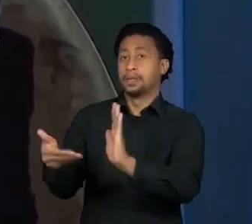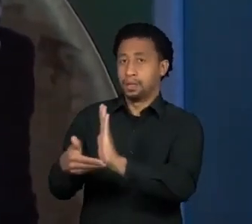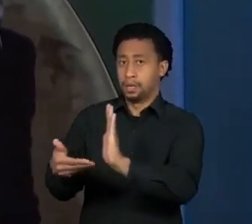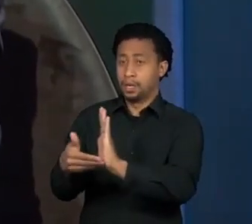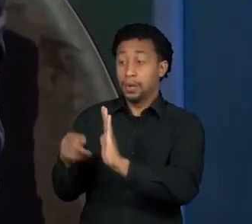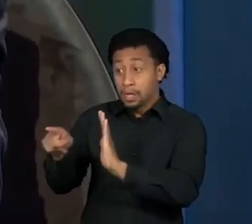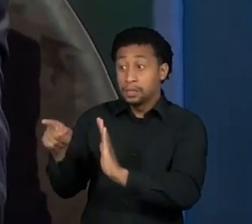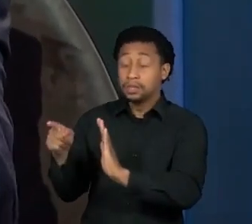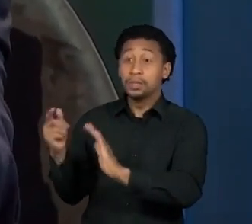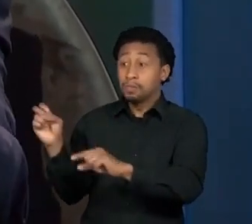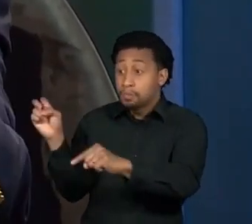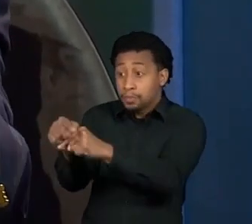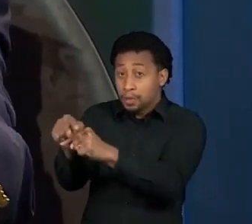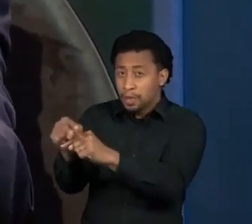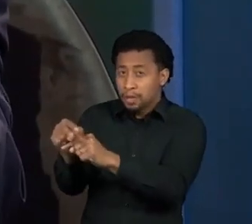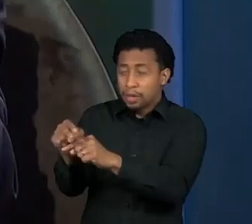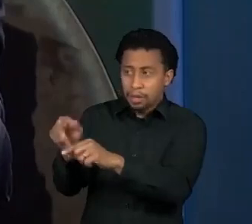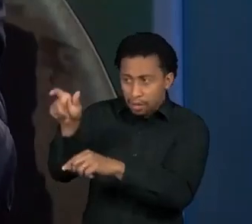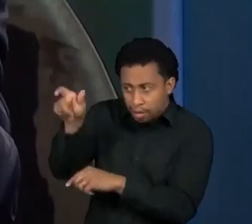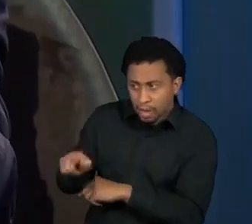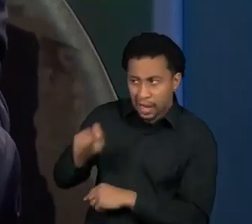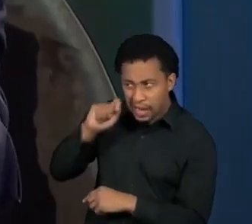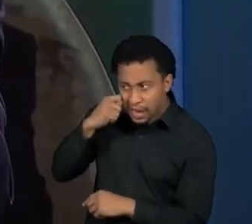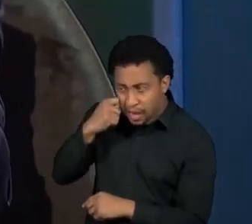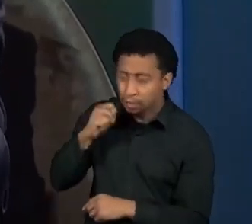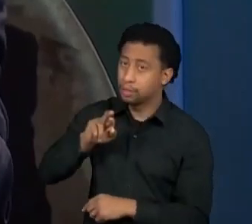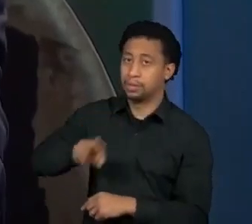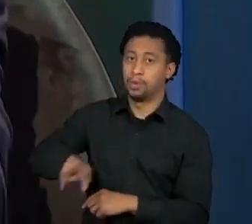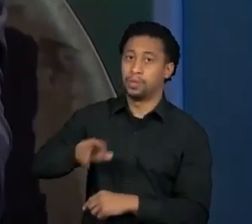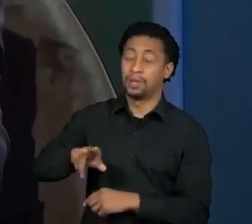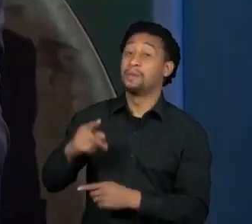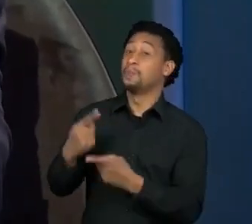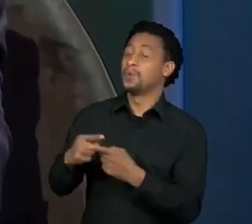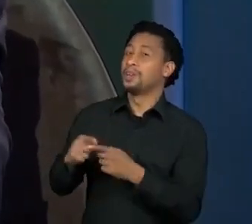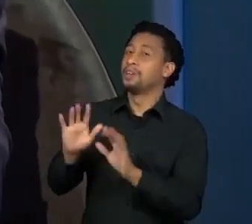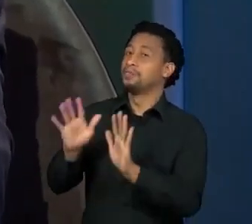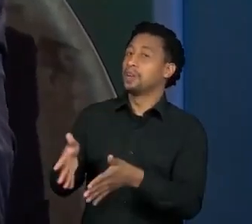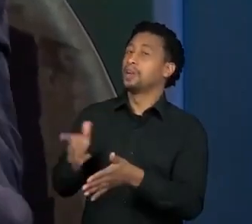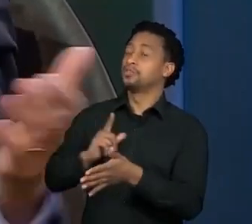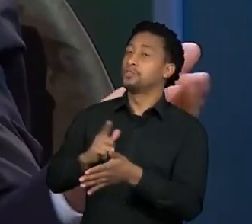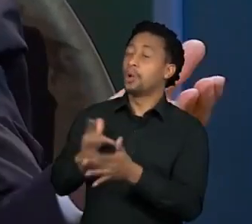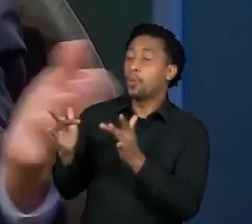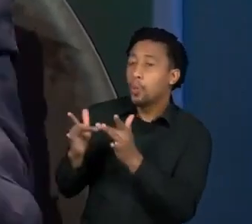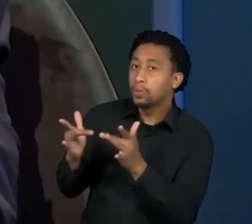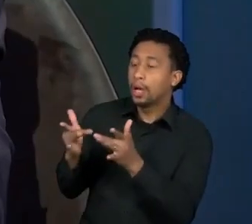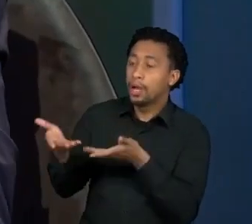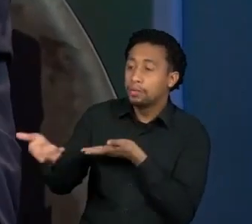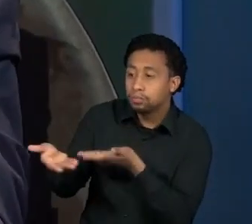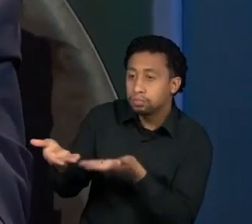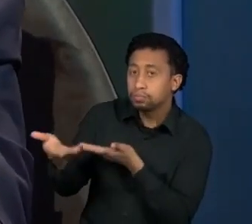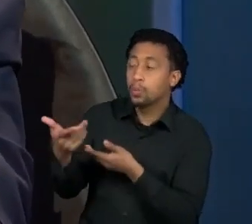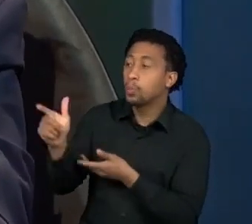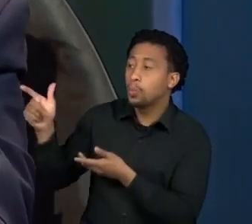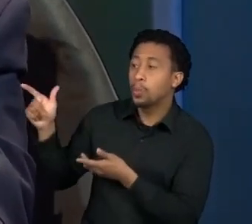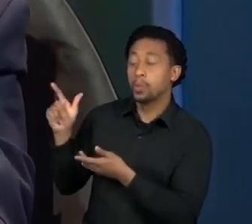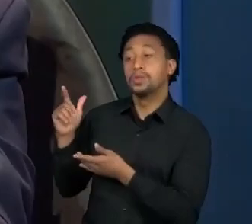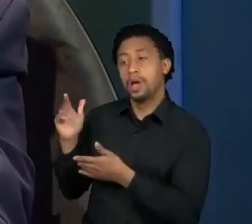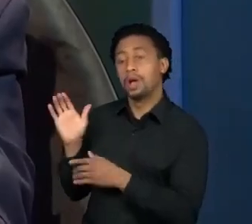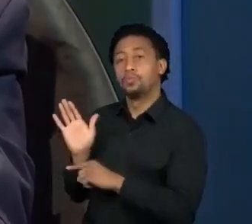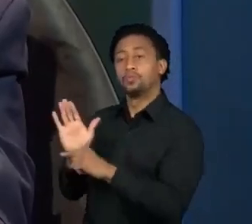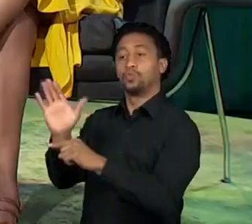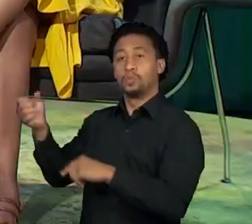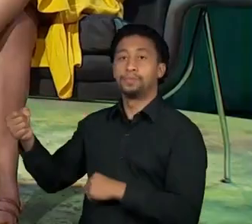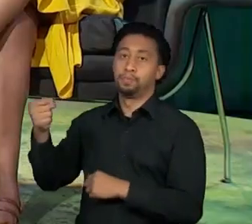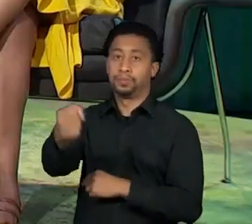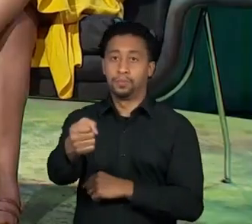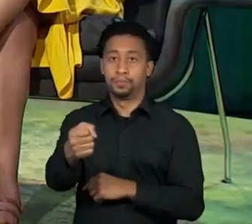Sim. Eles chegaram porque tinham algum prestígio em algum lugar, em alguma situação. Inclusive, como diz a professora, quando você vai